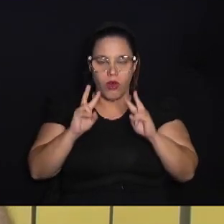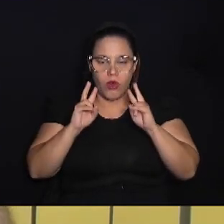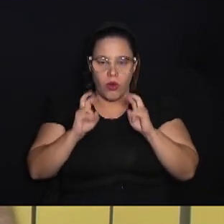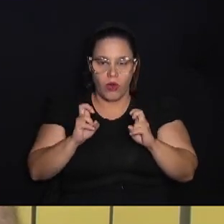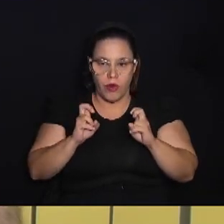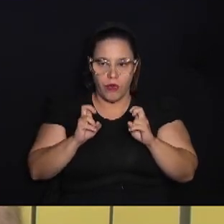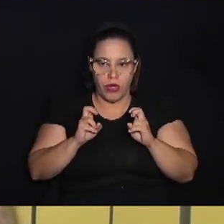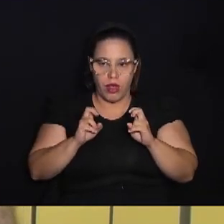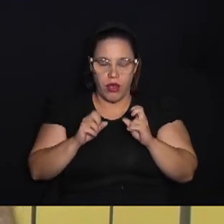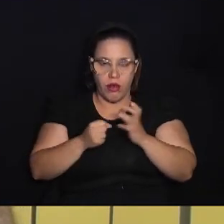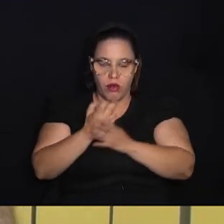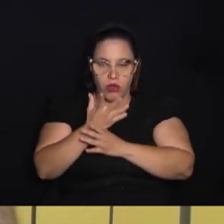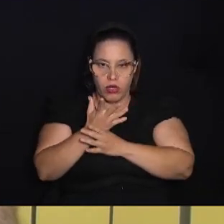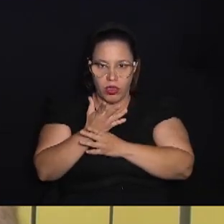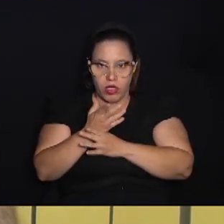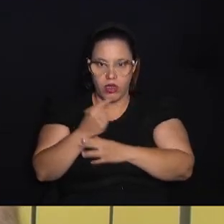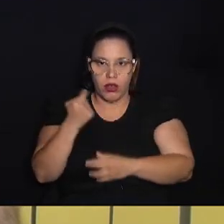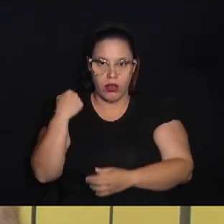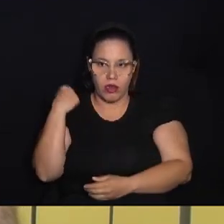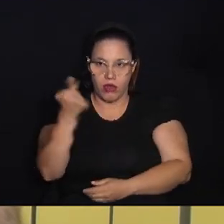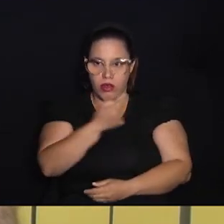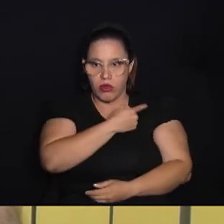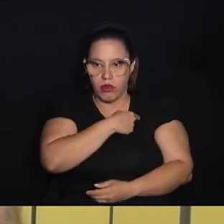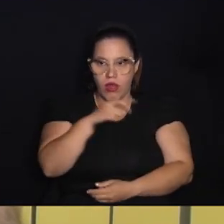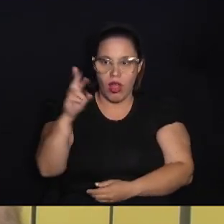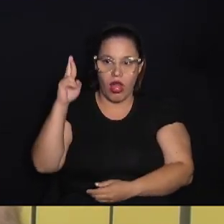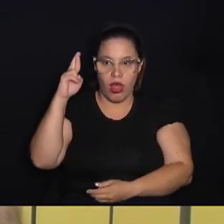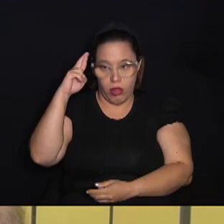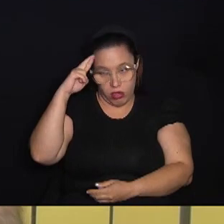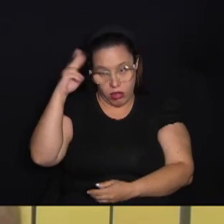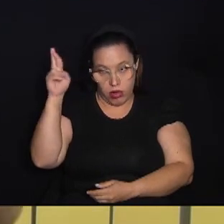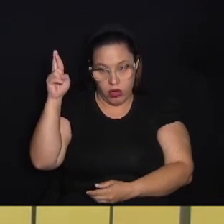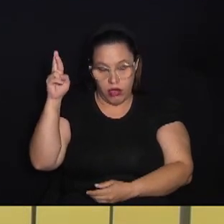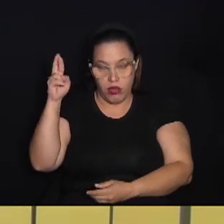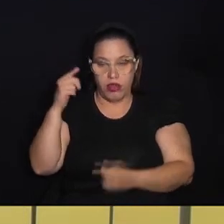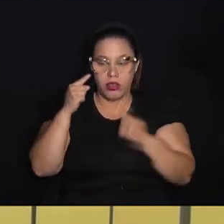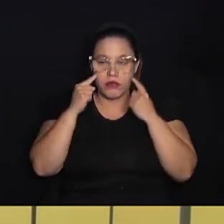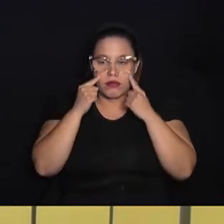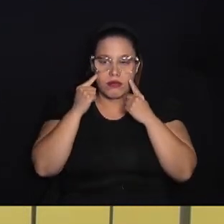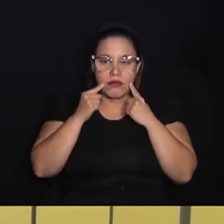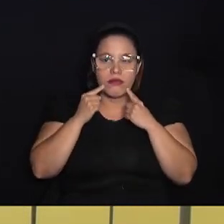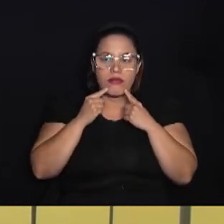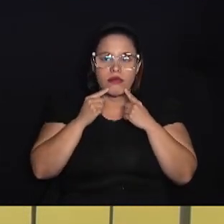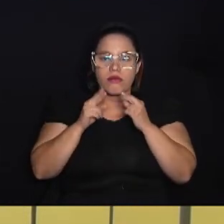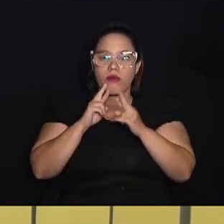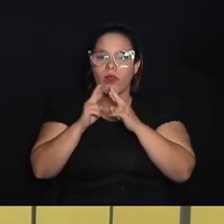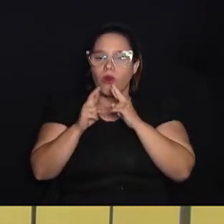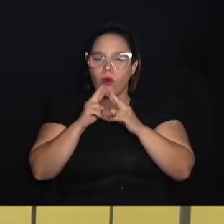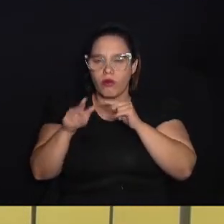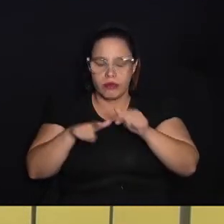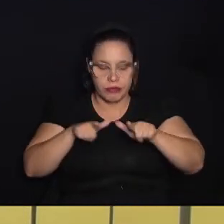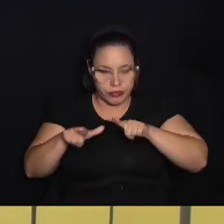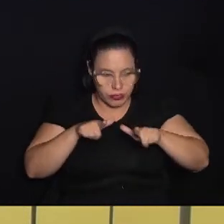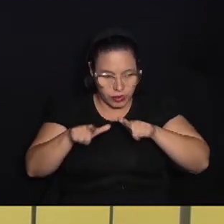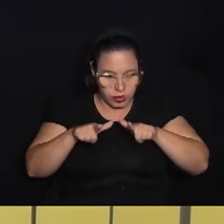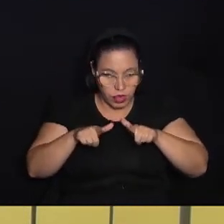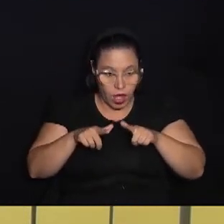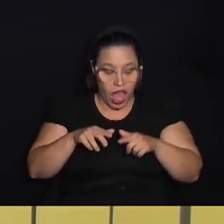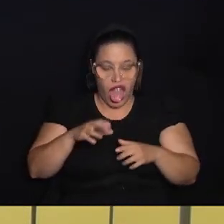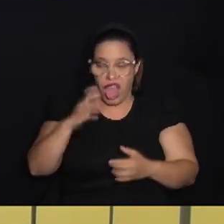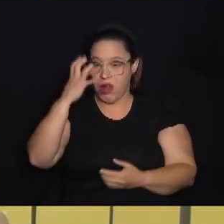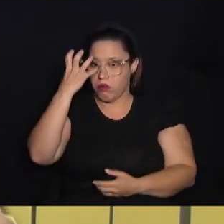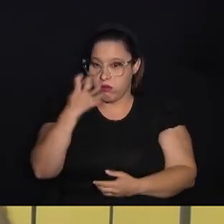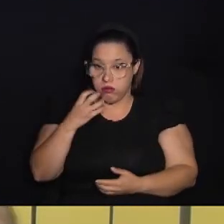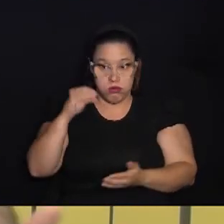que a gente tem todo motivo do mundo para acreditar que vai acontecer porque Os relatos e o trabalho que foi feito é muito sério muito